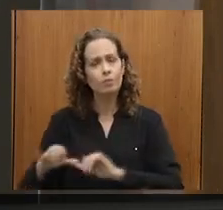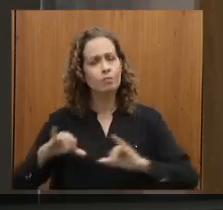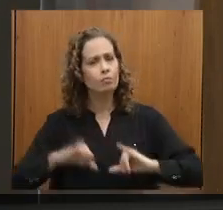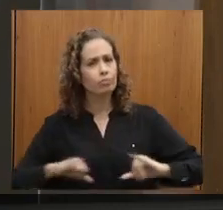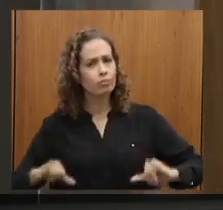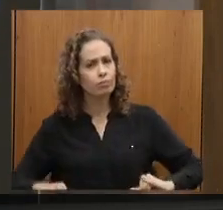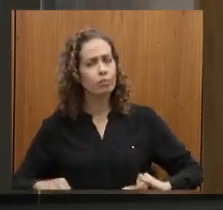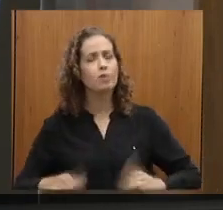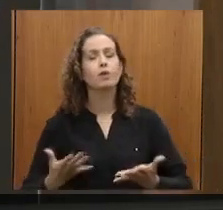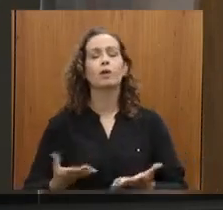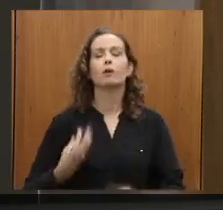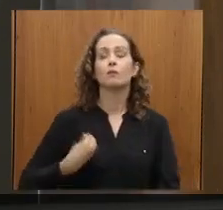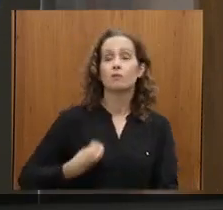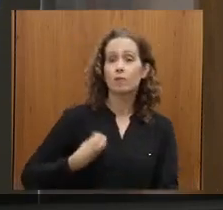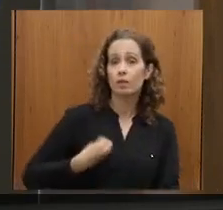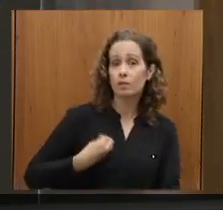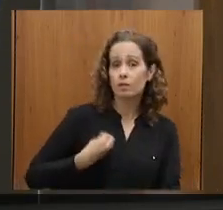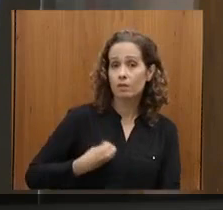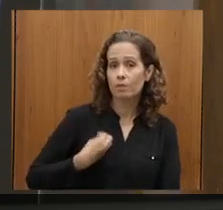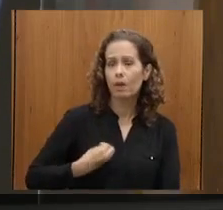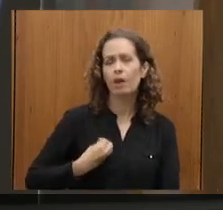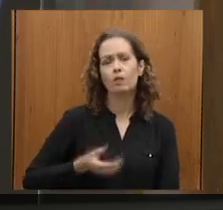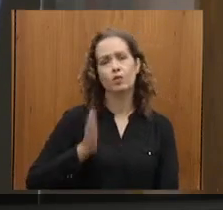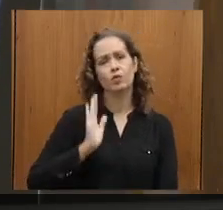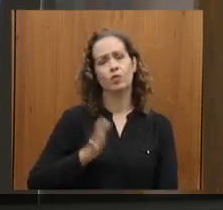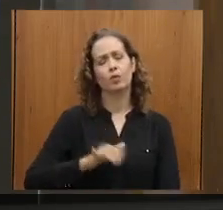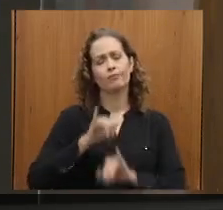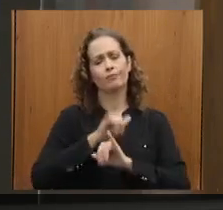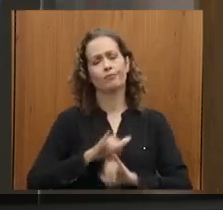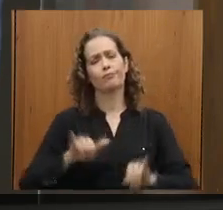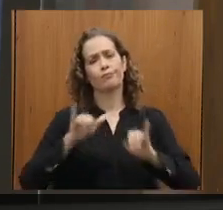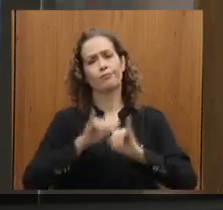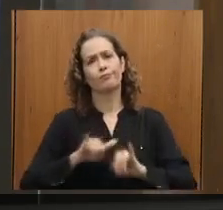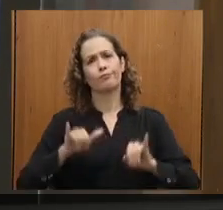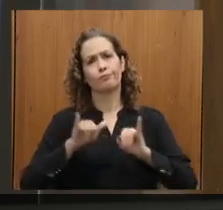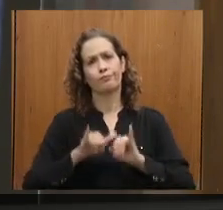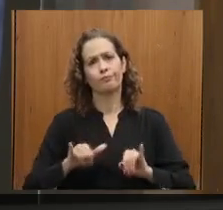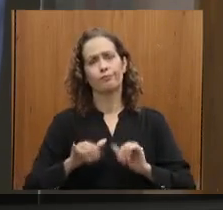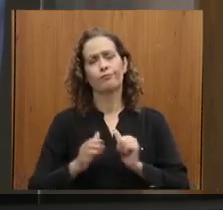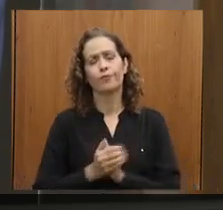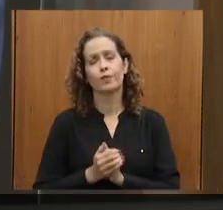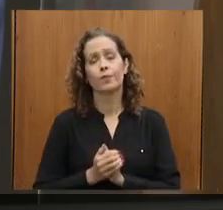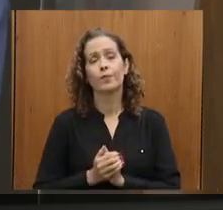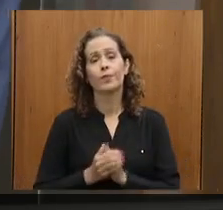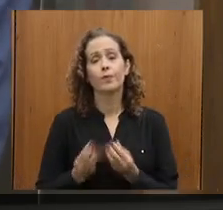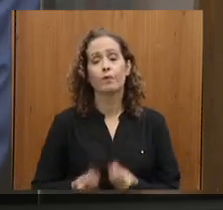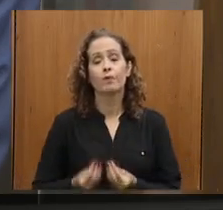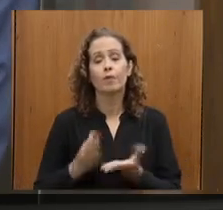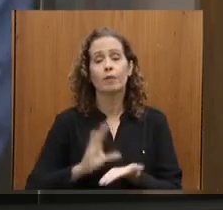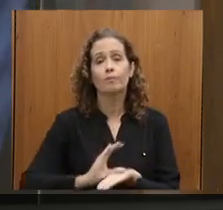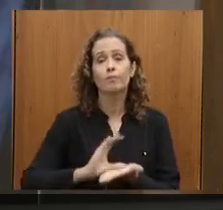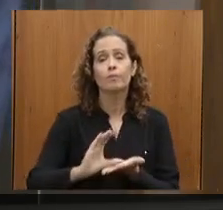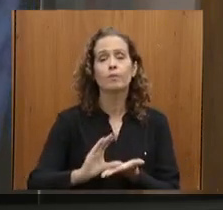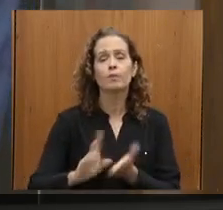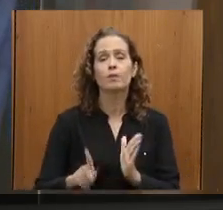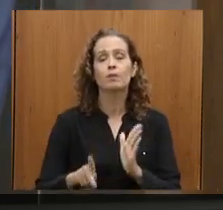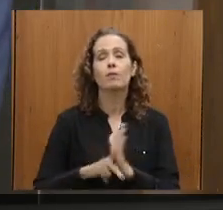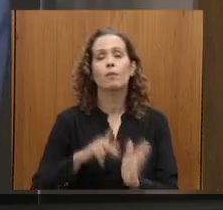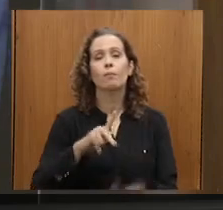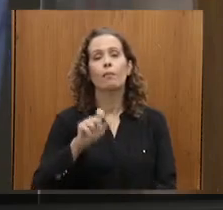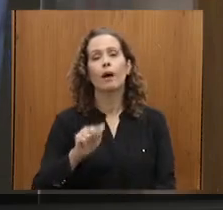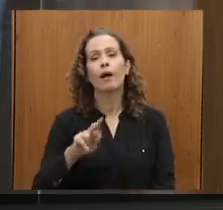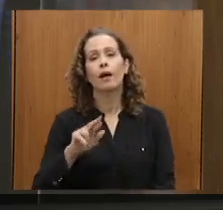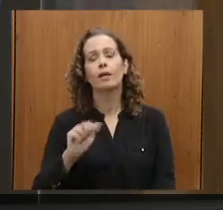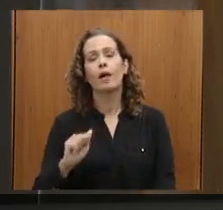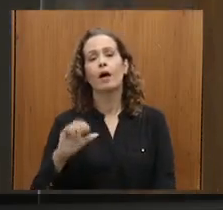mencionou, nessa outra parcela que vai especificamente lá para o Paralpeba, mas o